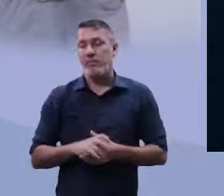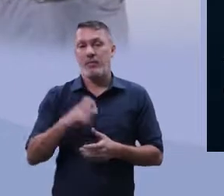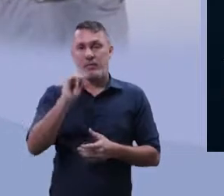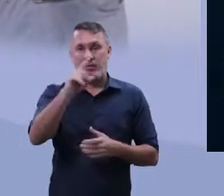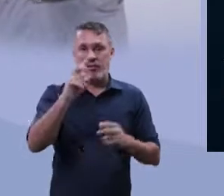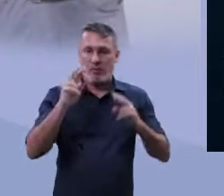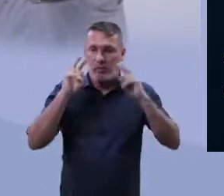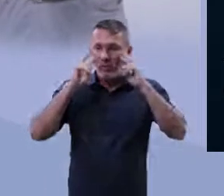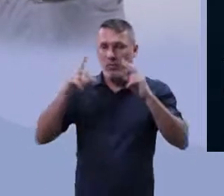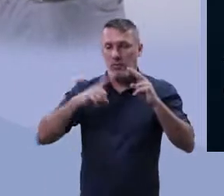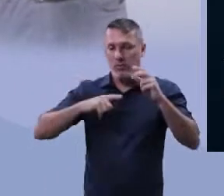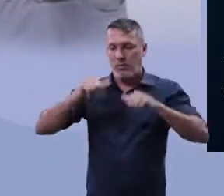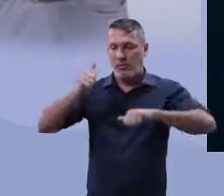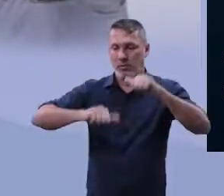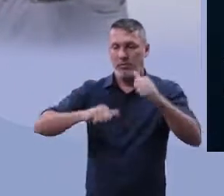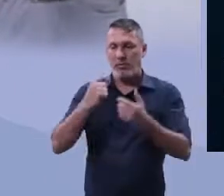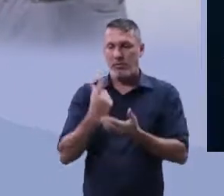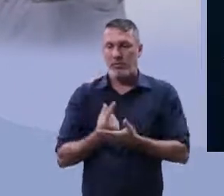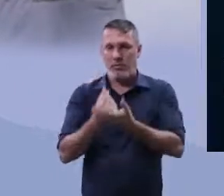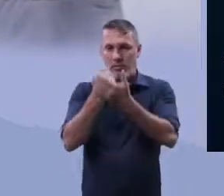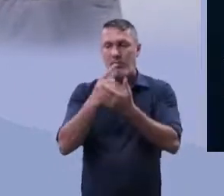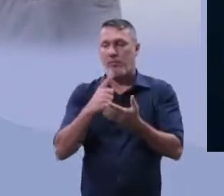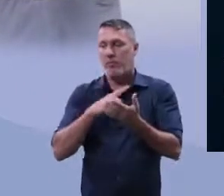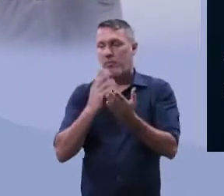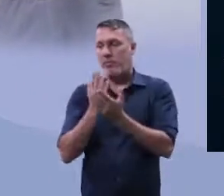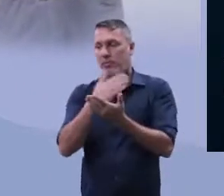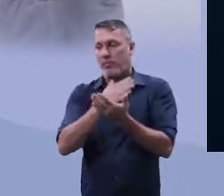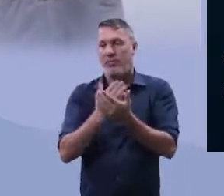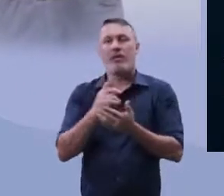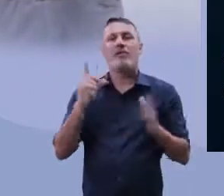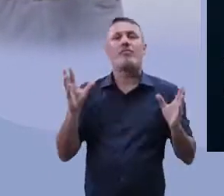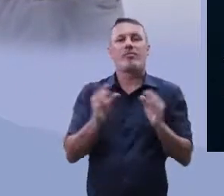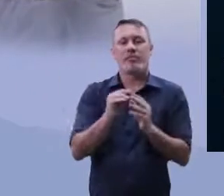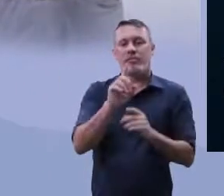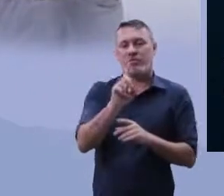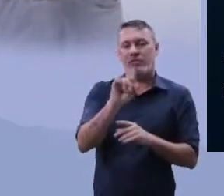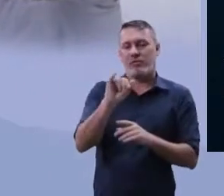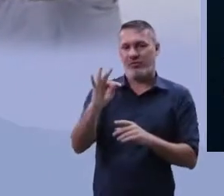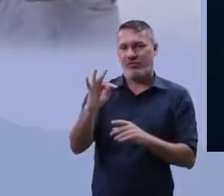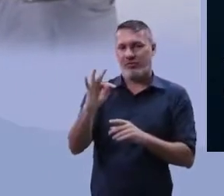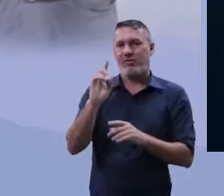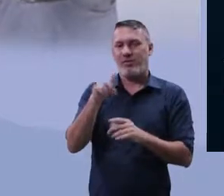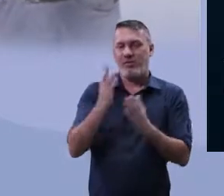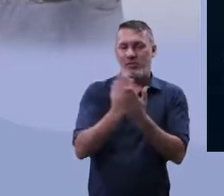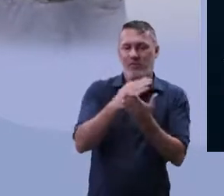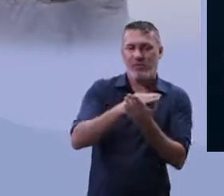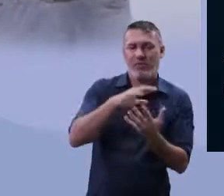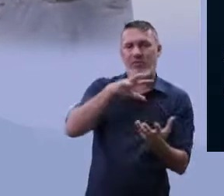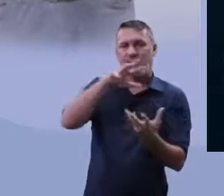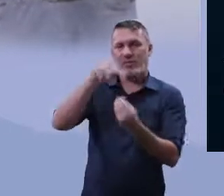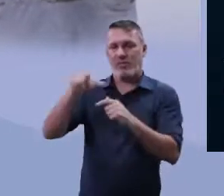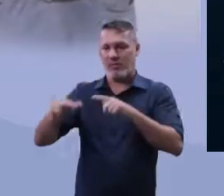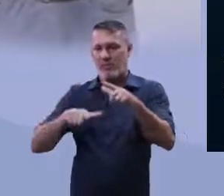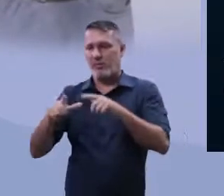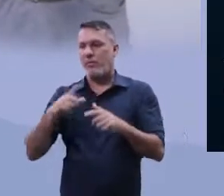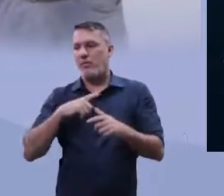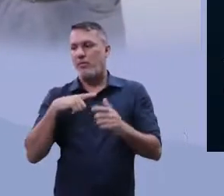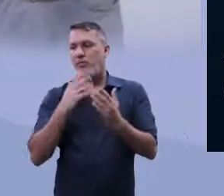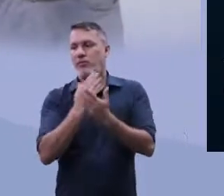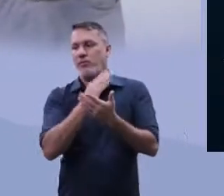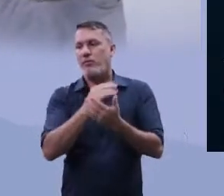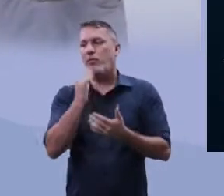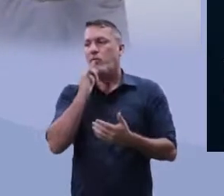a DIT fazendo uma análise capitalista, nós vamos dividir essa DIT, né, nas três etapas que estruturaram o capitalismo. A DIT